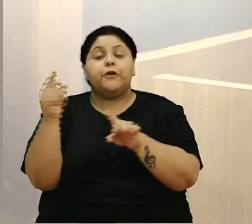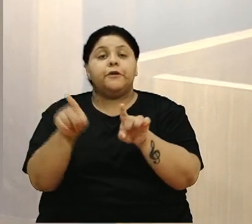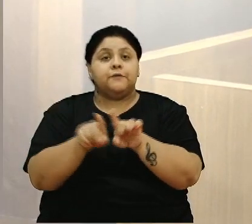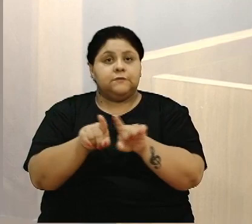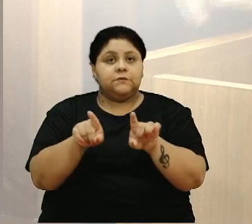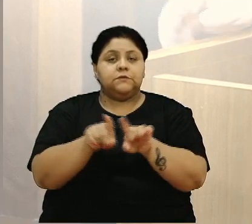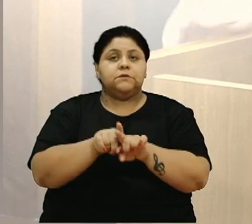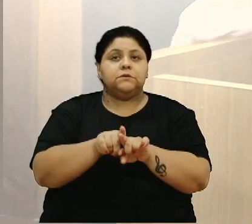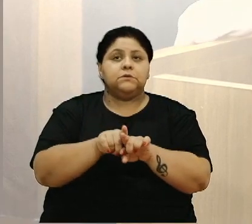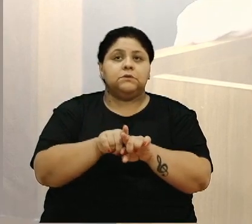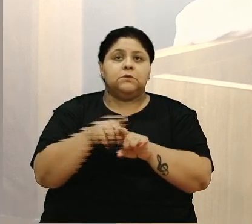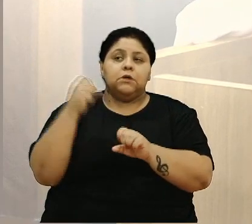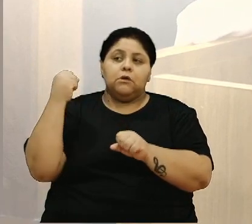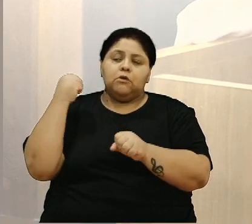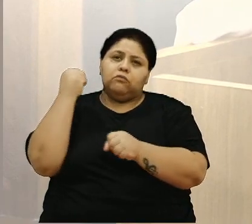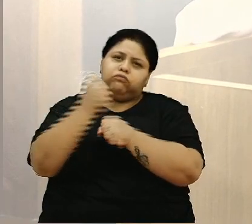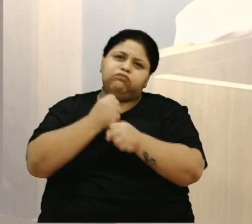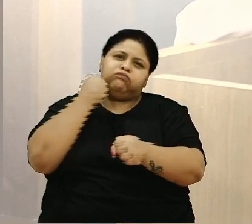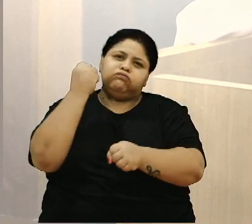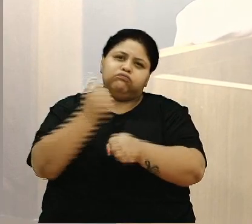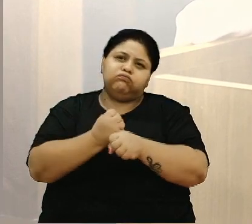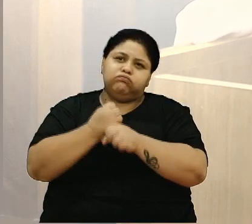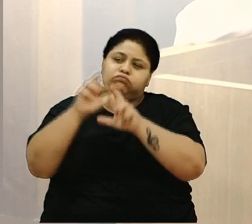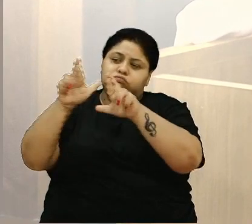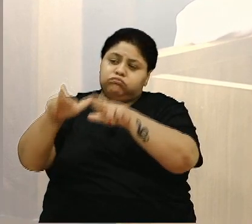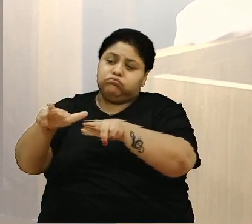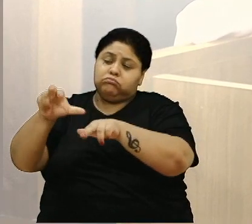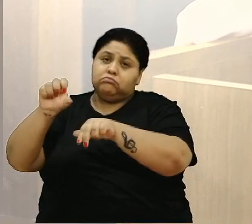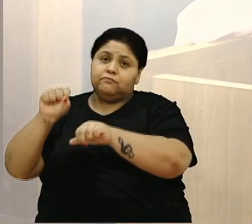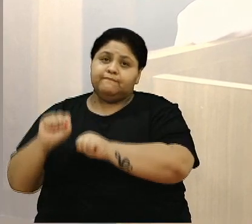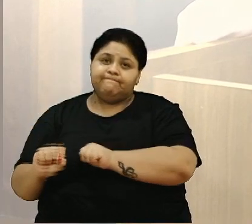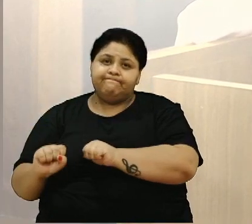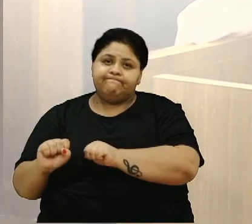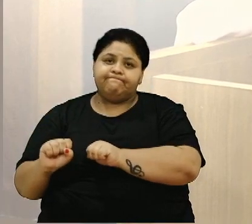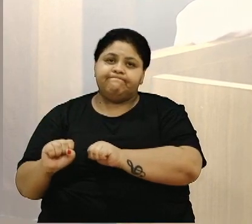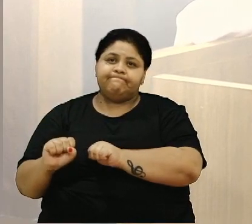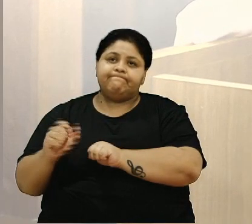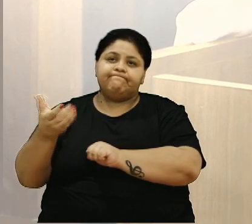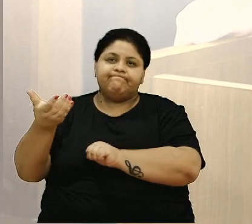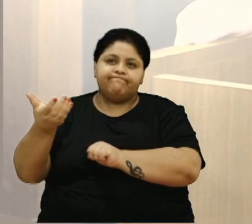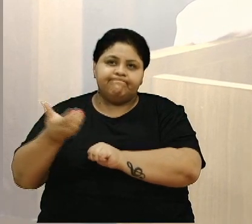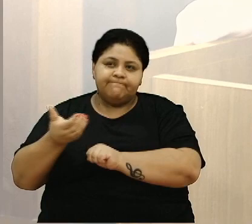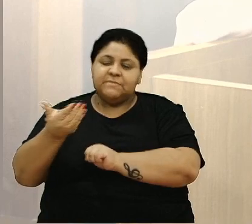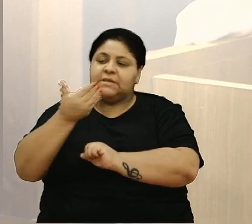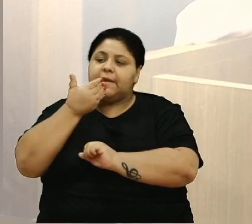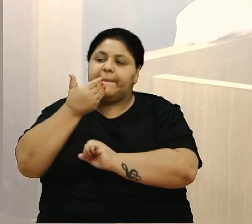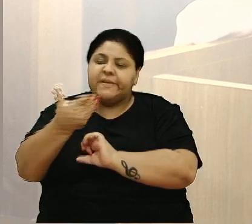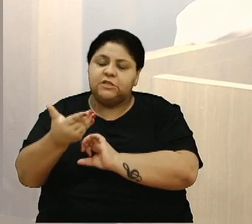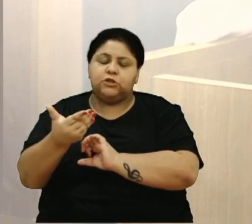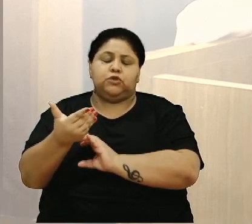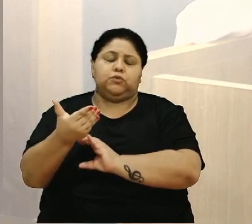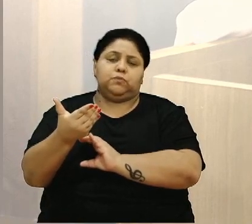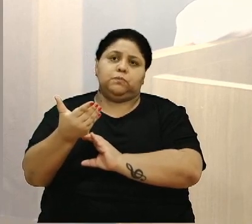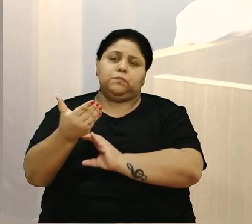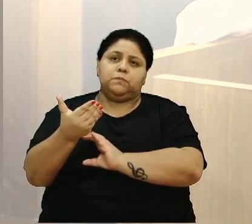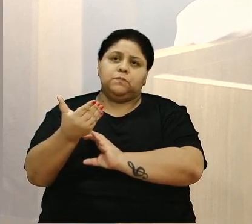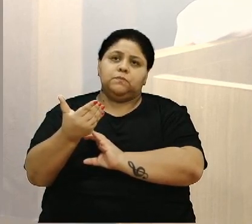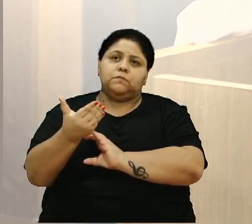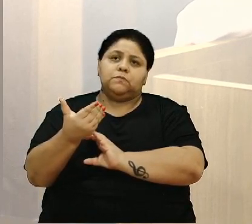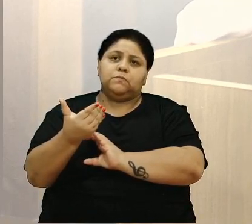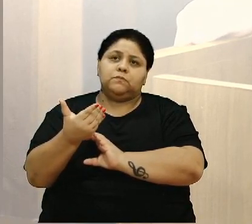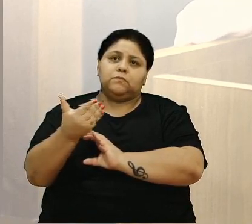há anos a região sul vem trabalhando, vem pedindo, vem